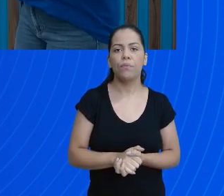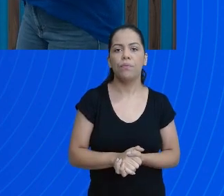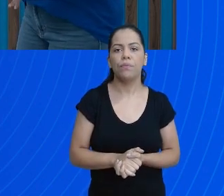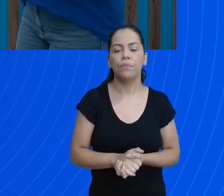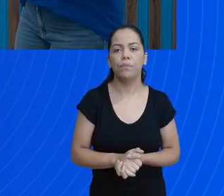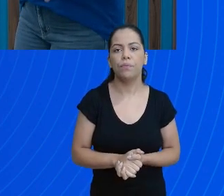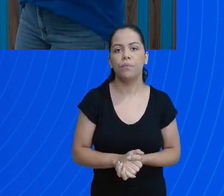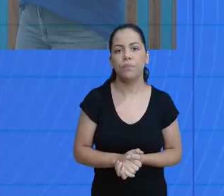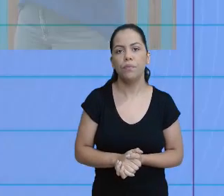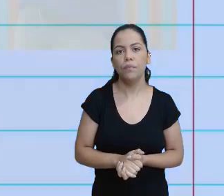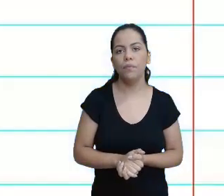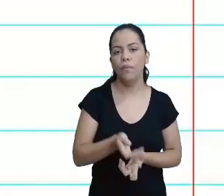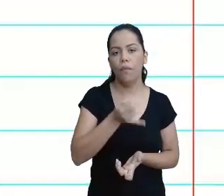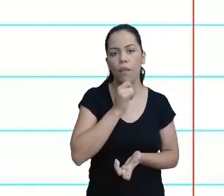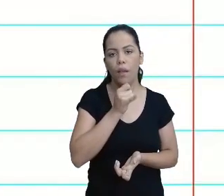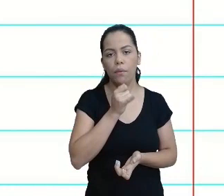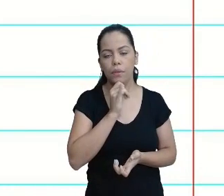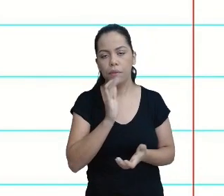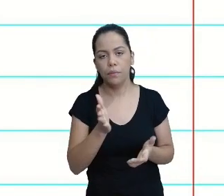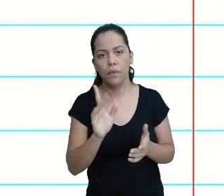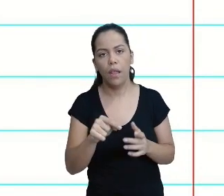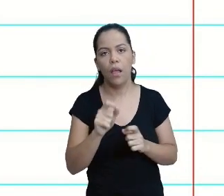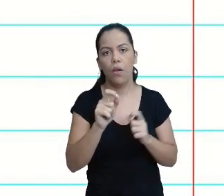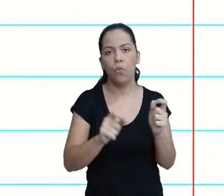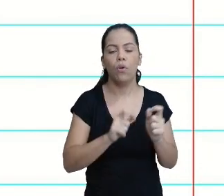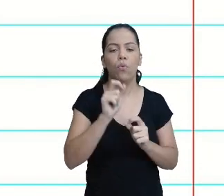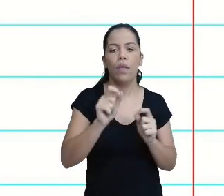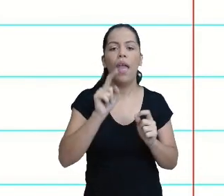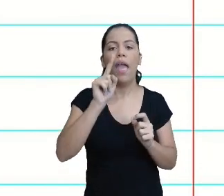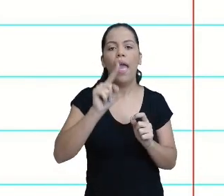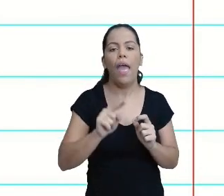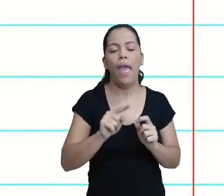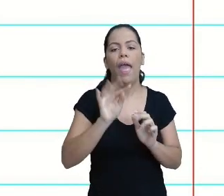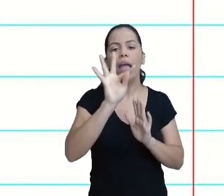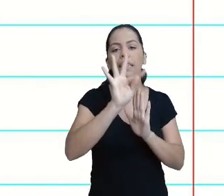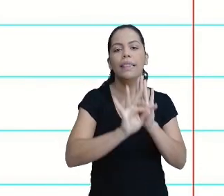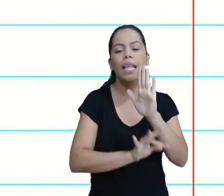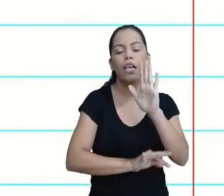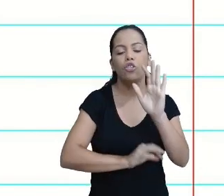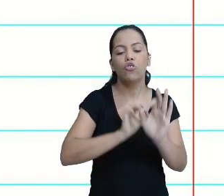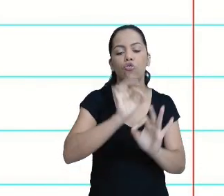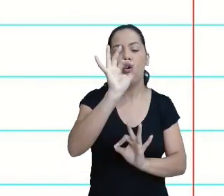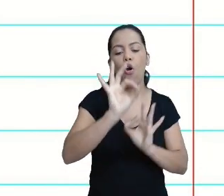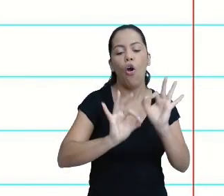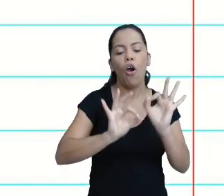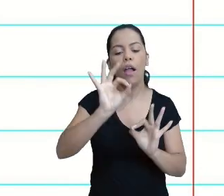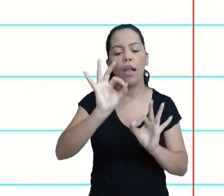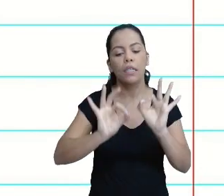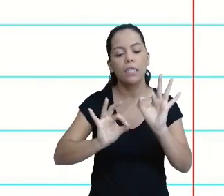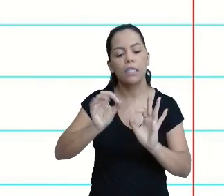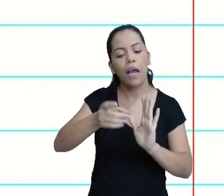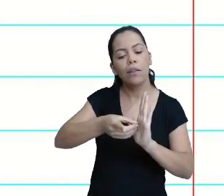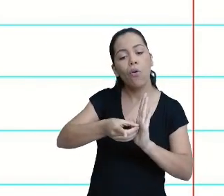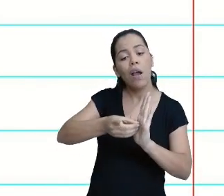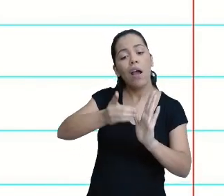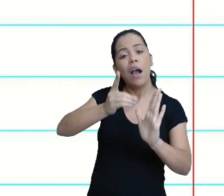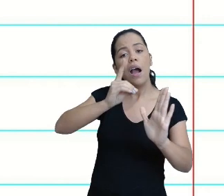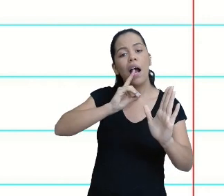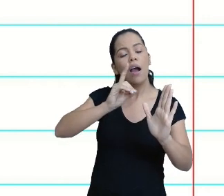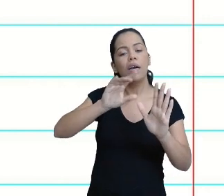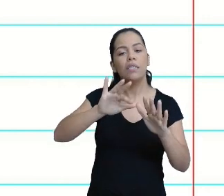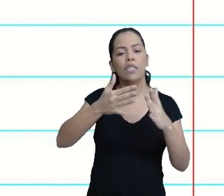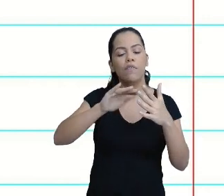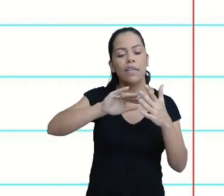Então, ó, plano de texto seria uma maneira de organizar e elaborar o texto previamente, separando os pontos a